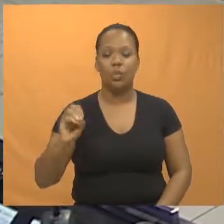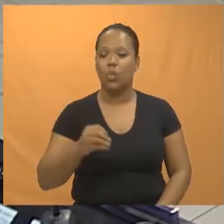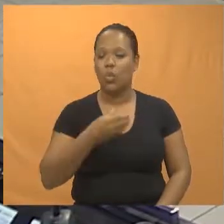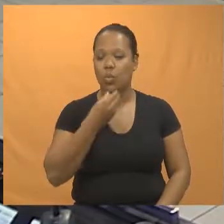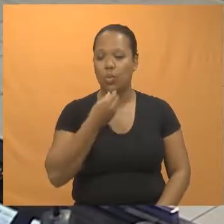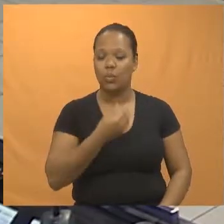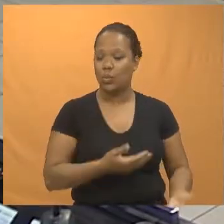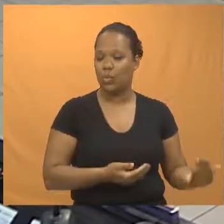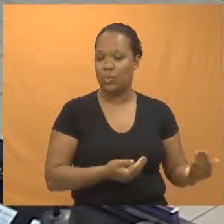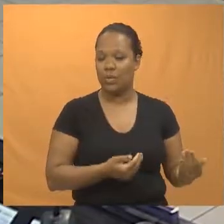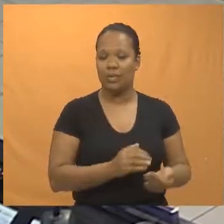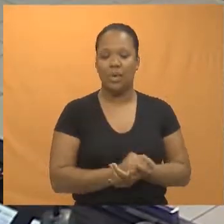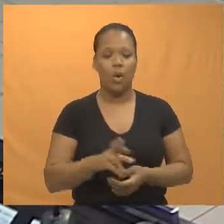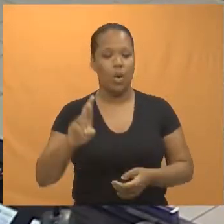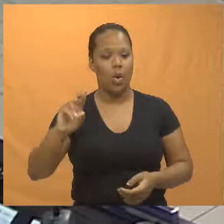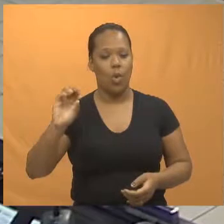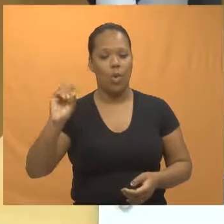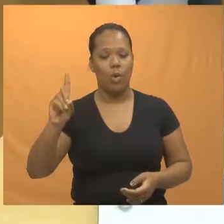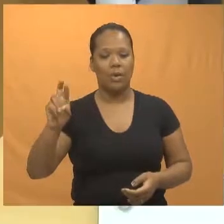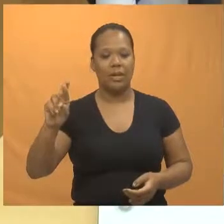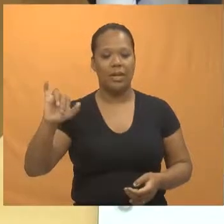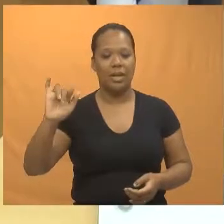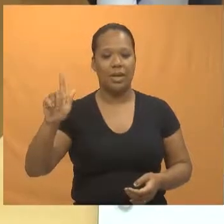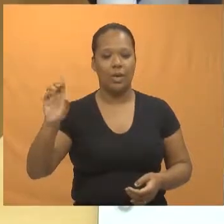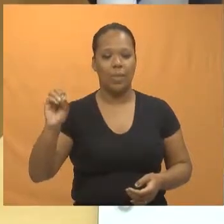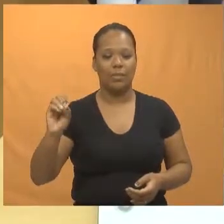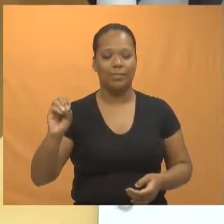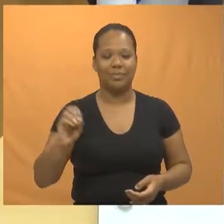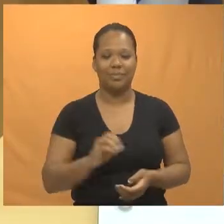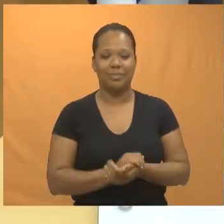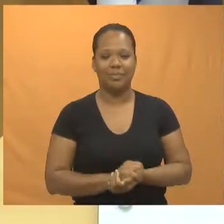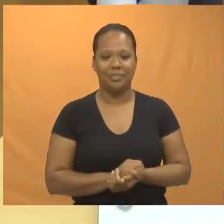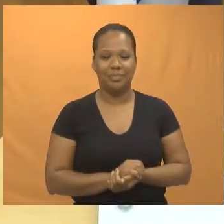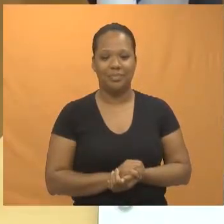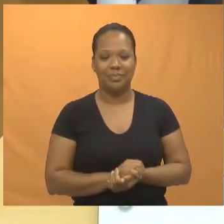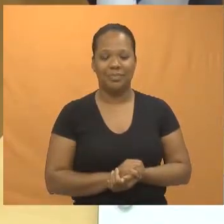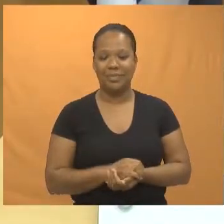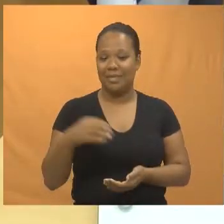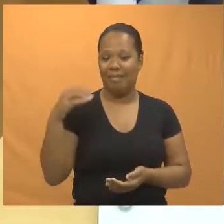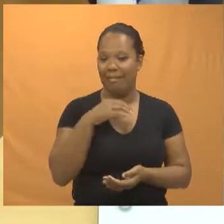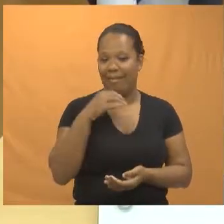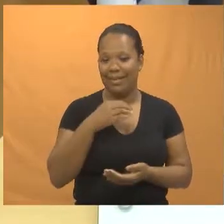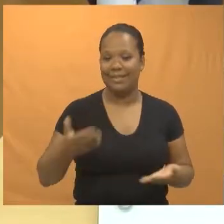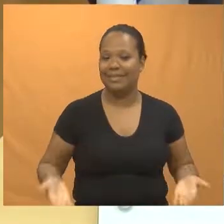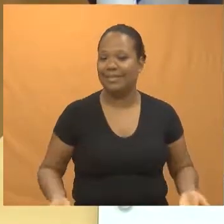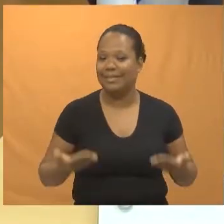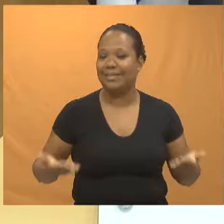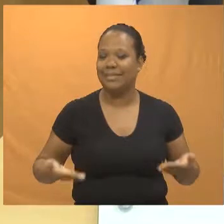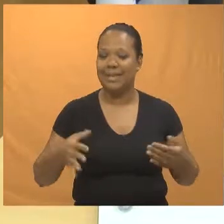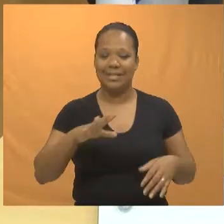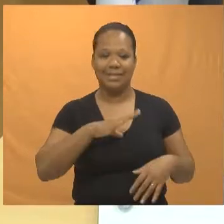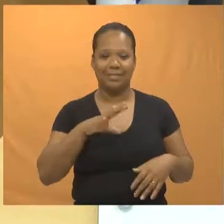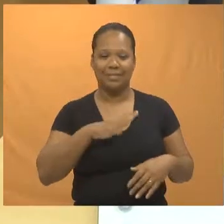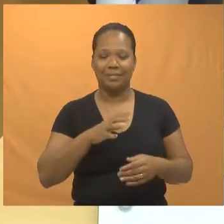aqui. E o Rodrigo sempre sobe aqui numa motivação, né? De acelerar a nossa cidade, né?